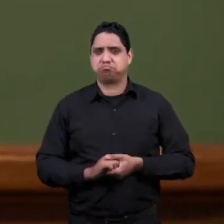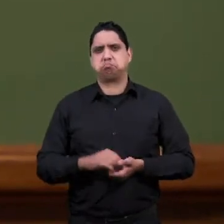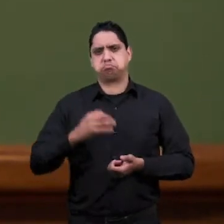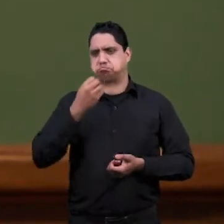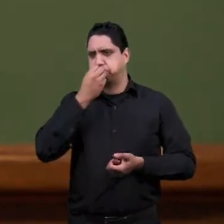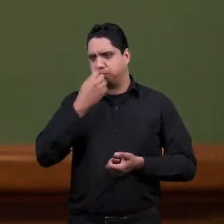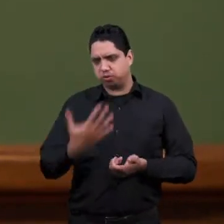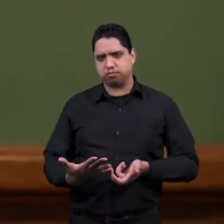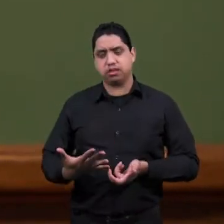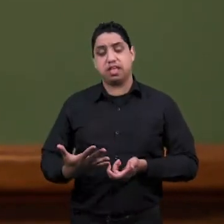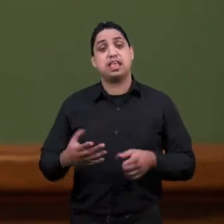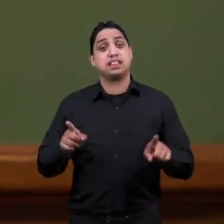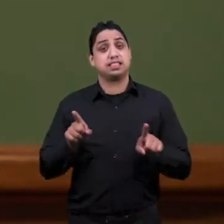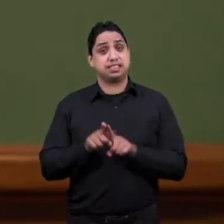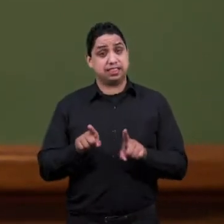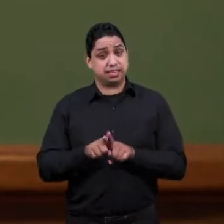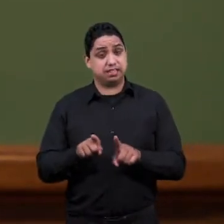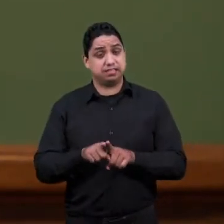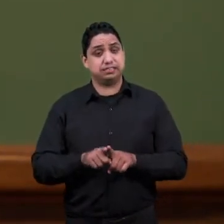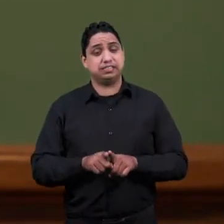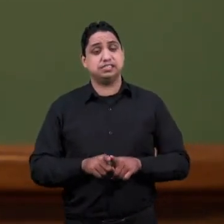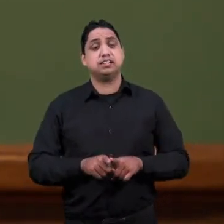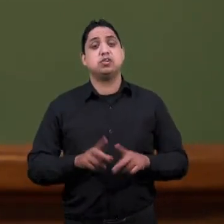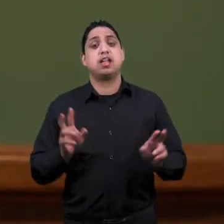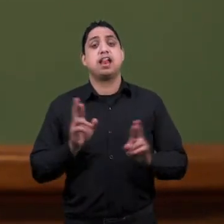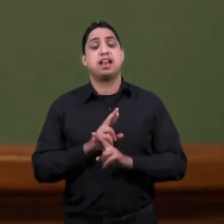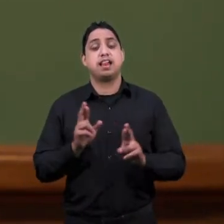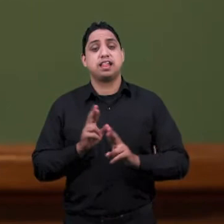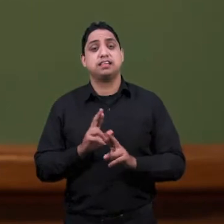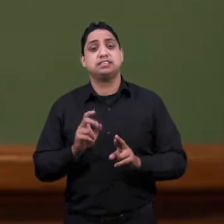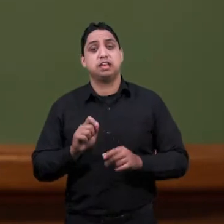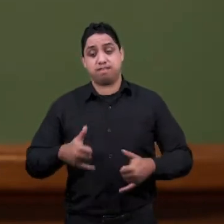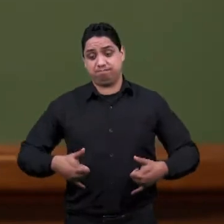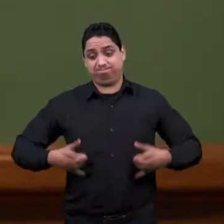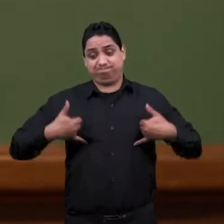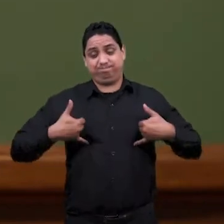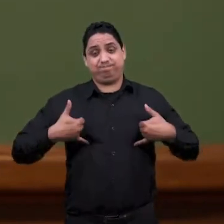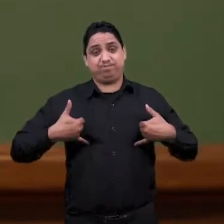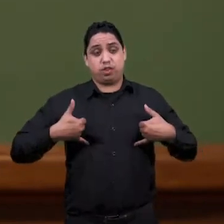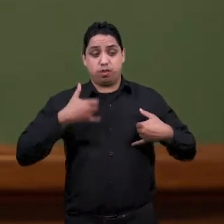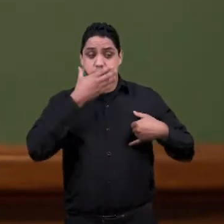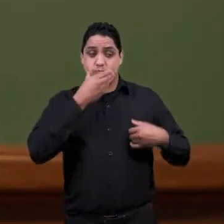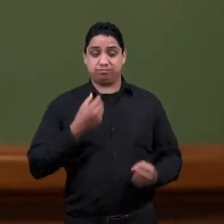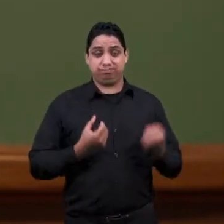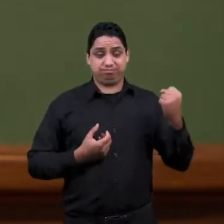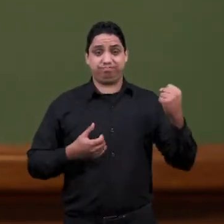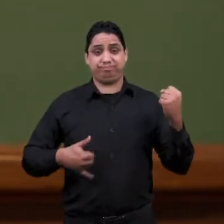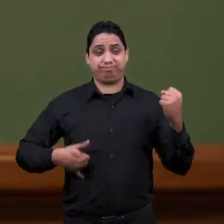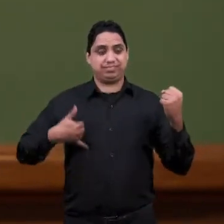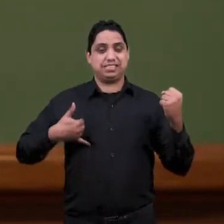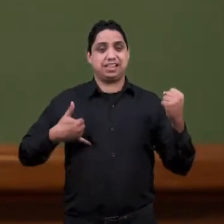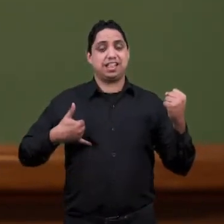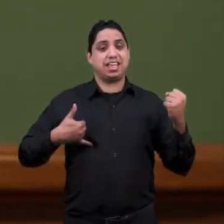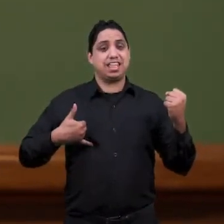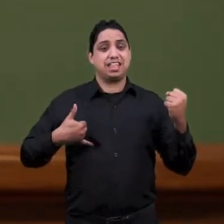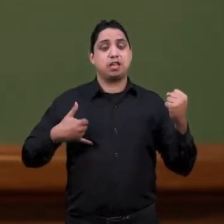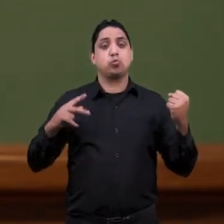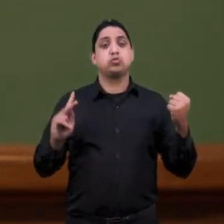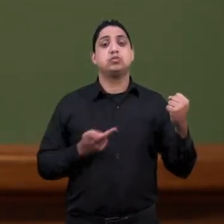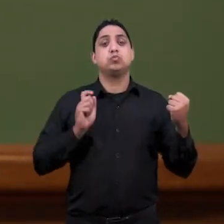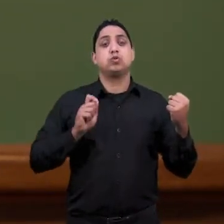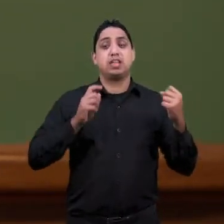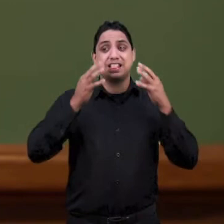Senhor Jesus. E, inclusive, até com relação à questão da vaidade de Saul, que ele